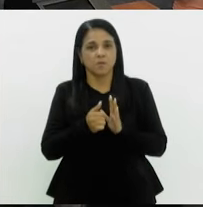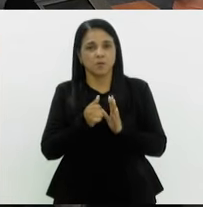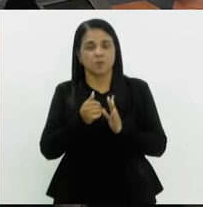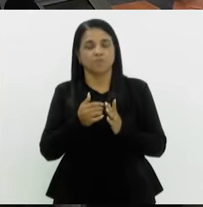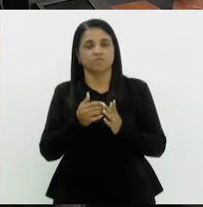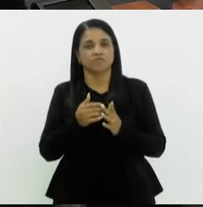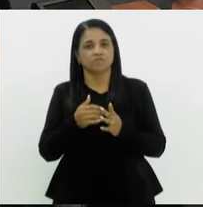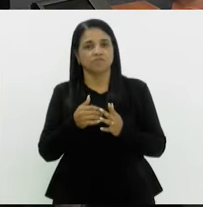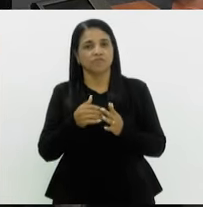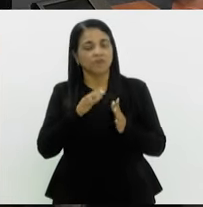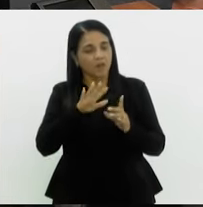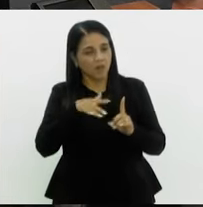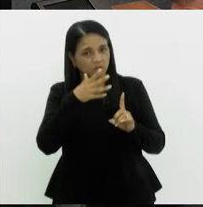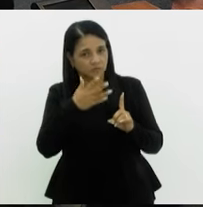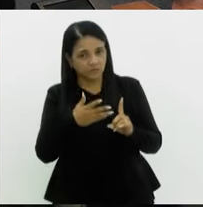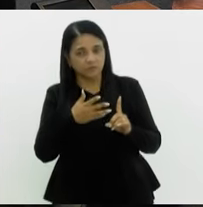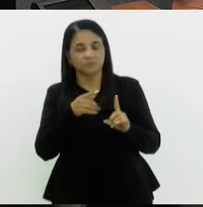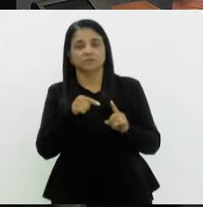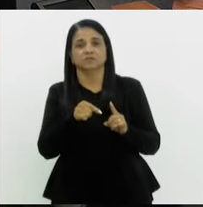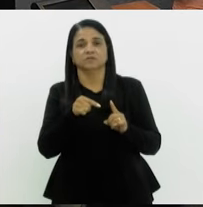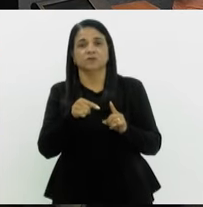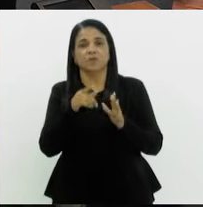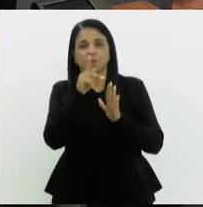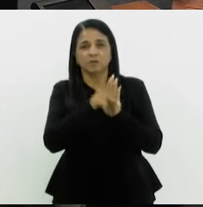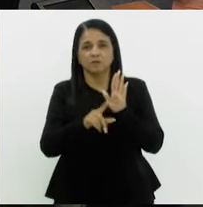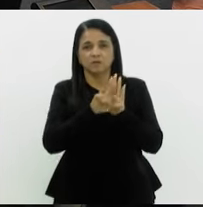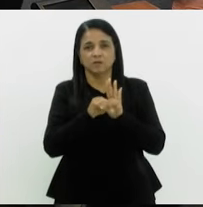elogiando o projeto de lei número